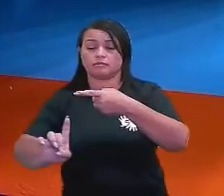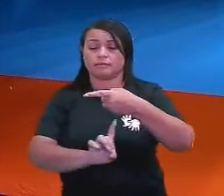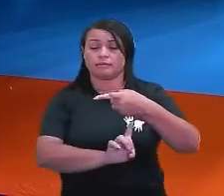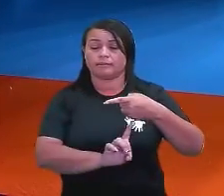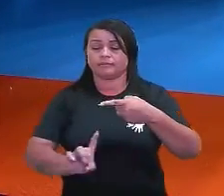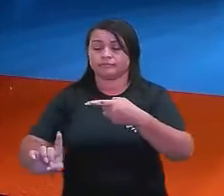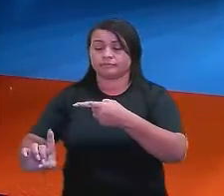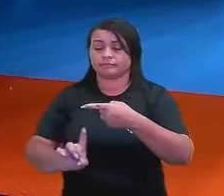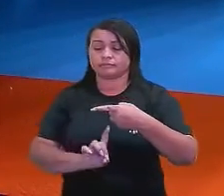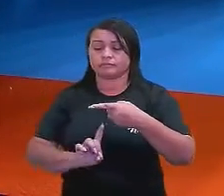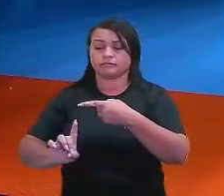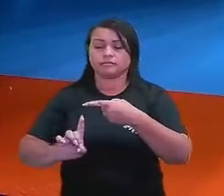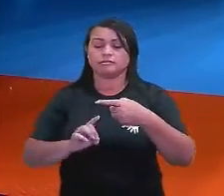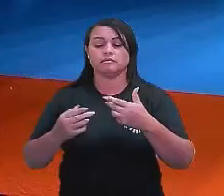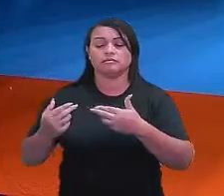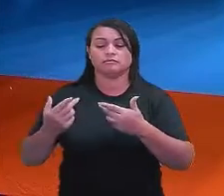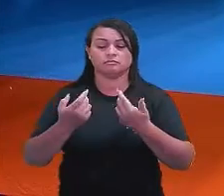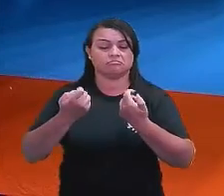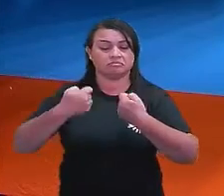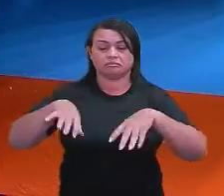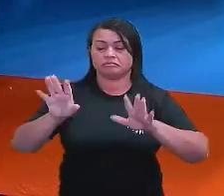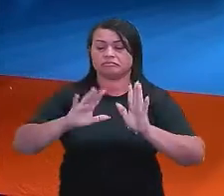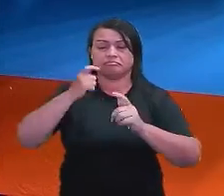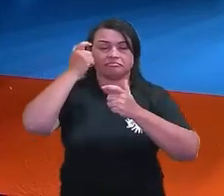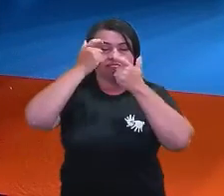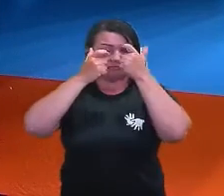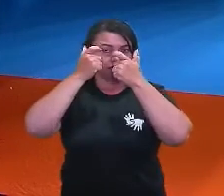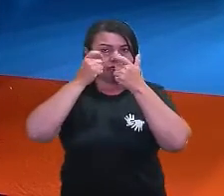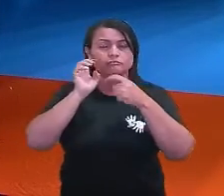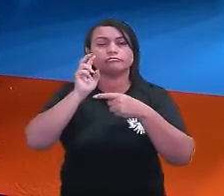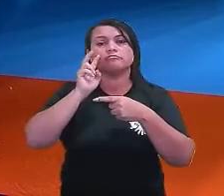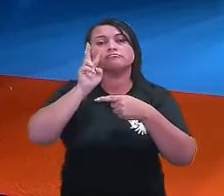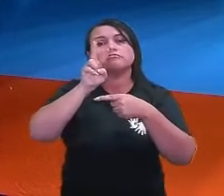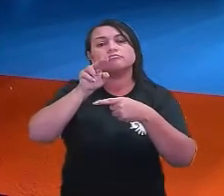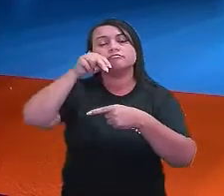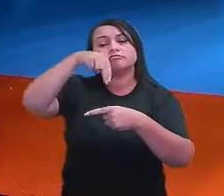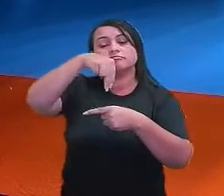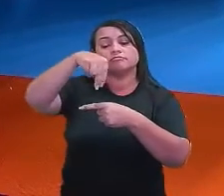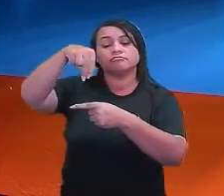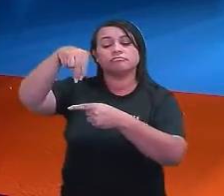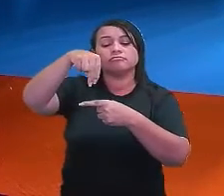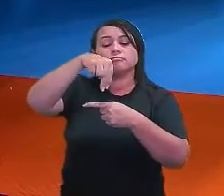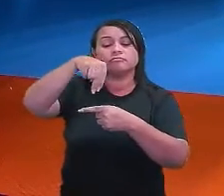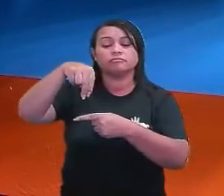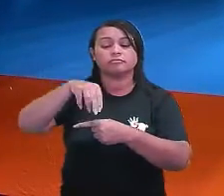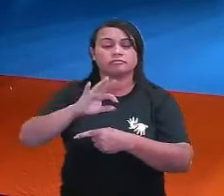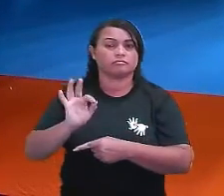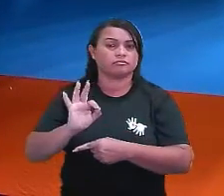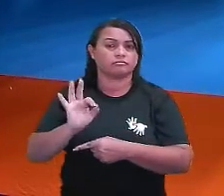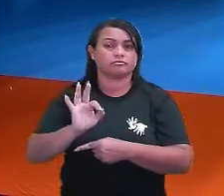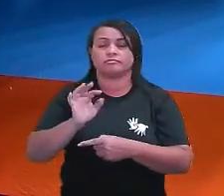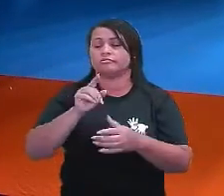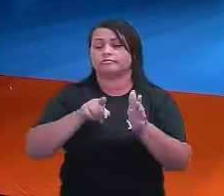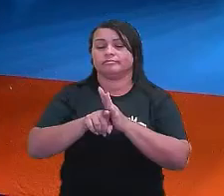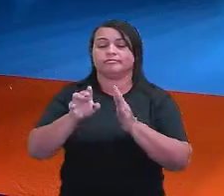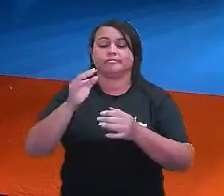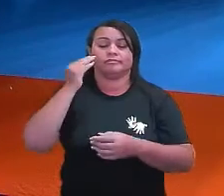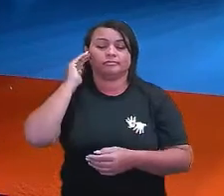ó, eu não vou me preocupar, eu vou olhar só para o numerador. E aí eu só faço a